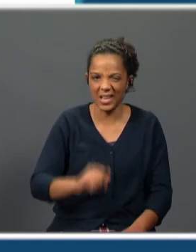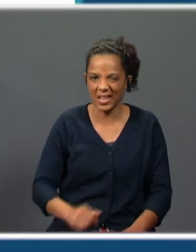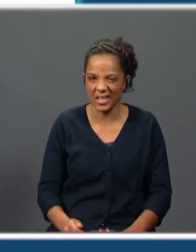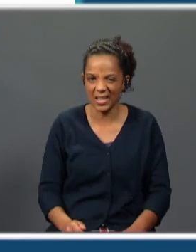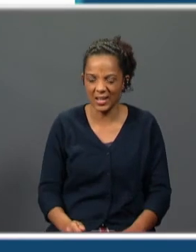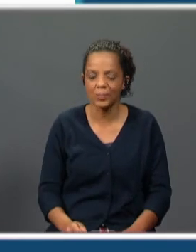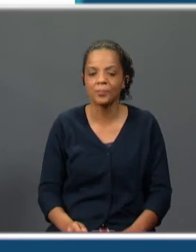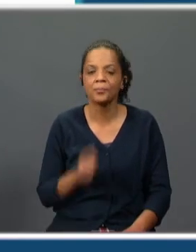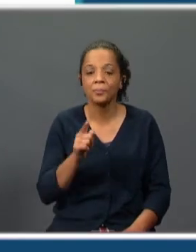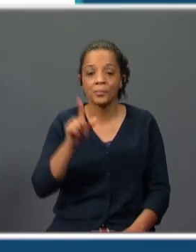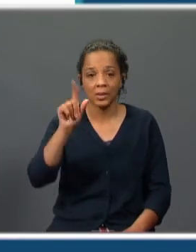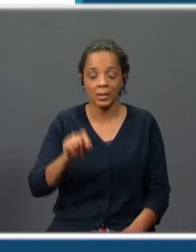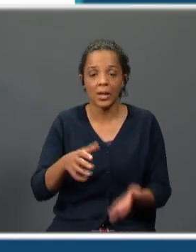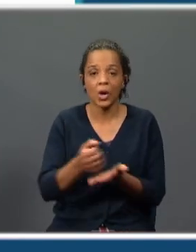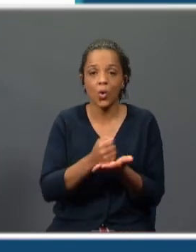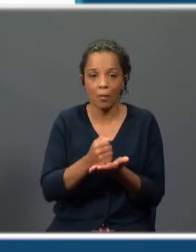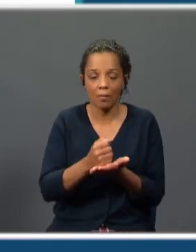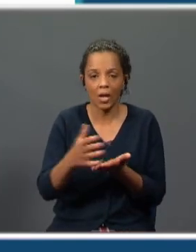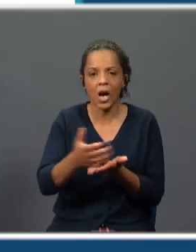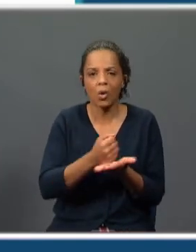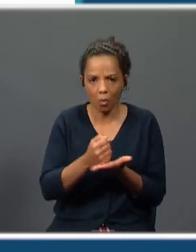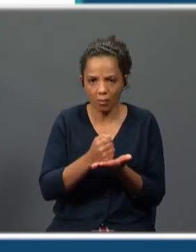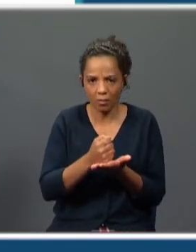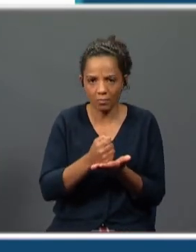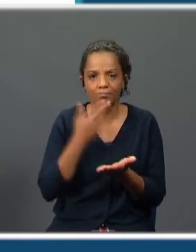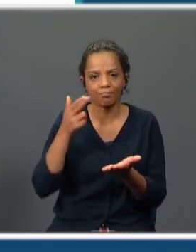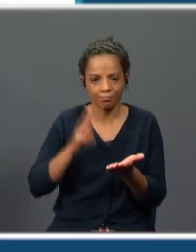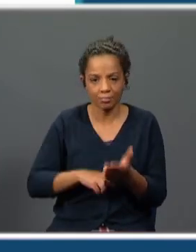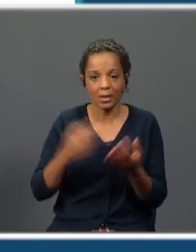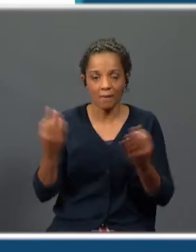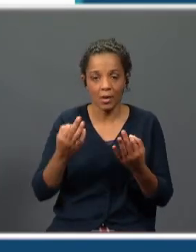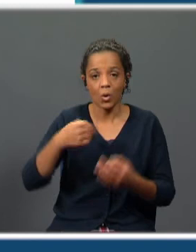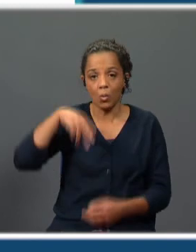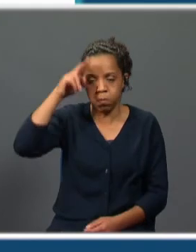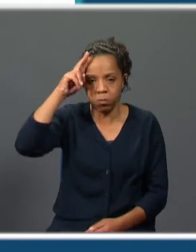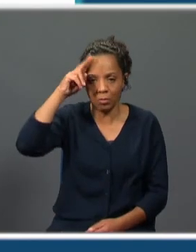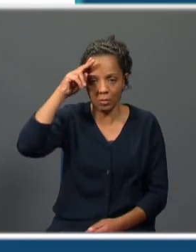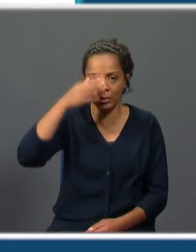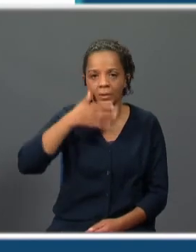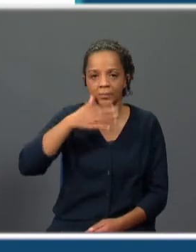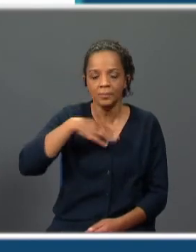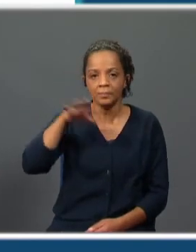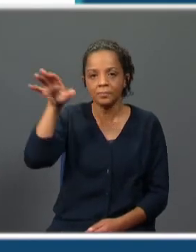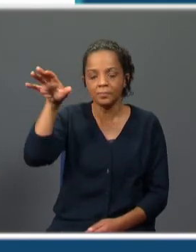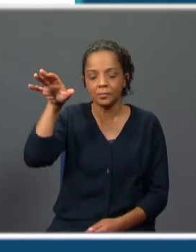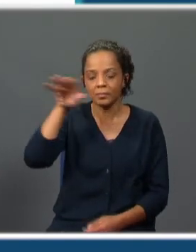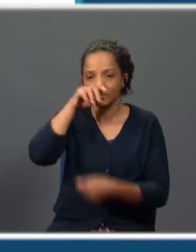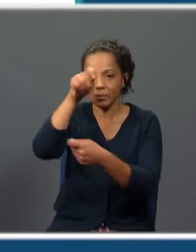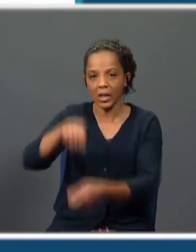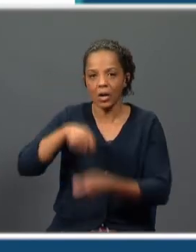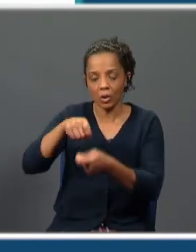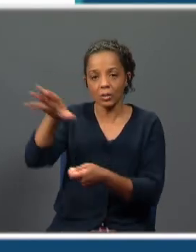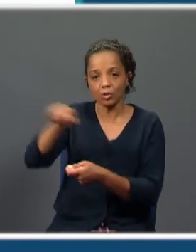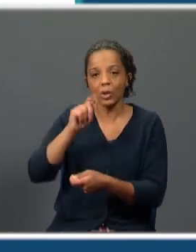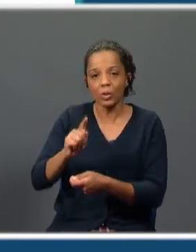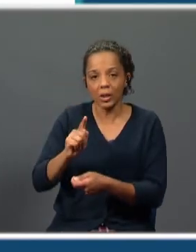entra. E temos a couve. E a couve? É verdade, o nosso coelhinho branco foi à horta buscar o quê? Couves para